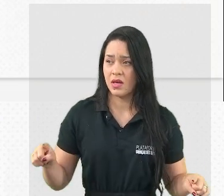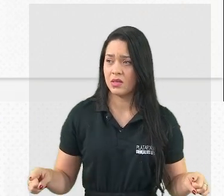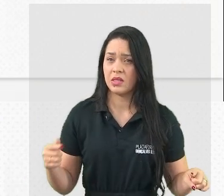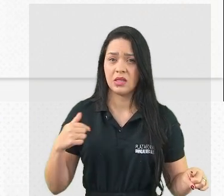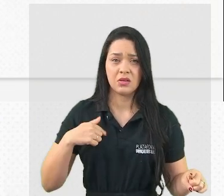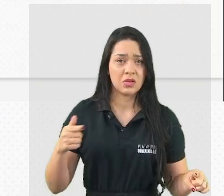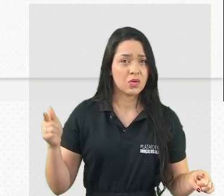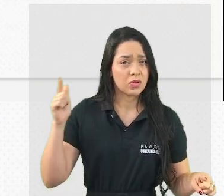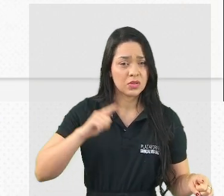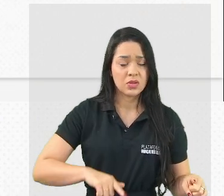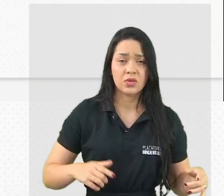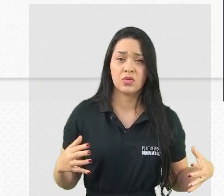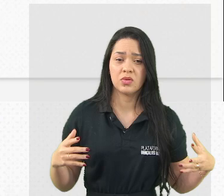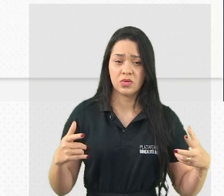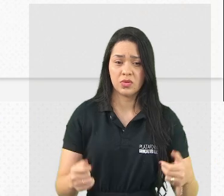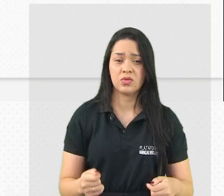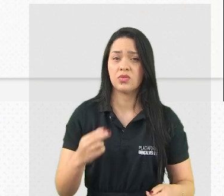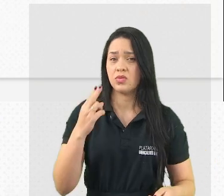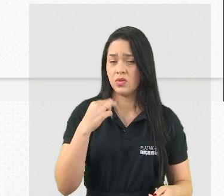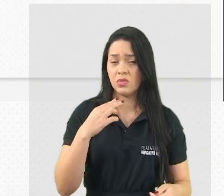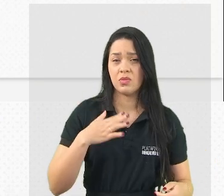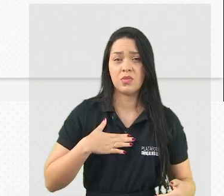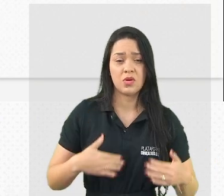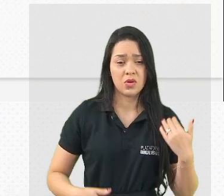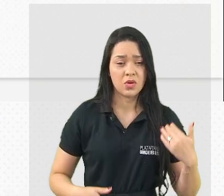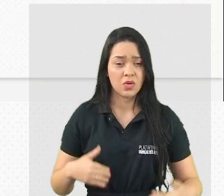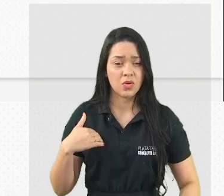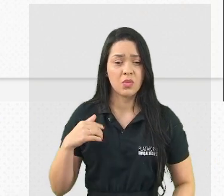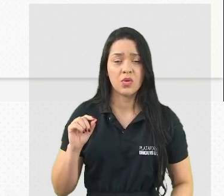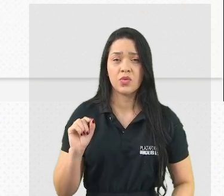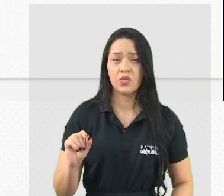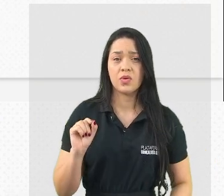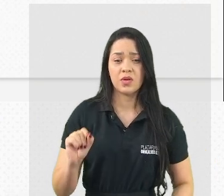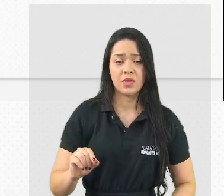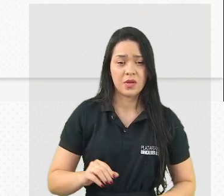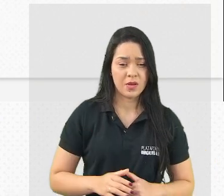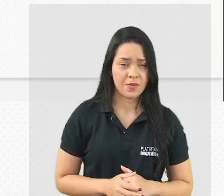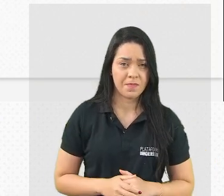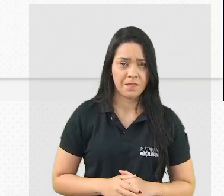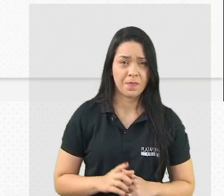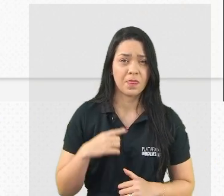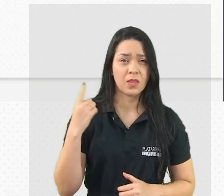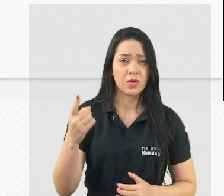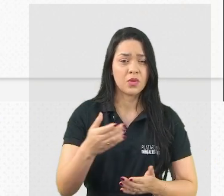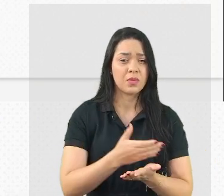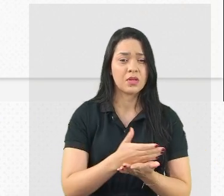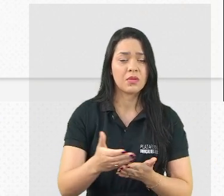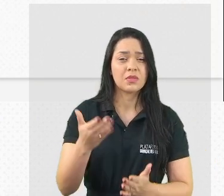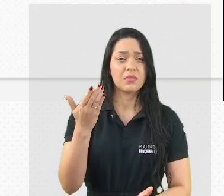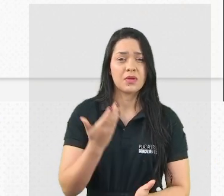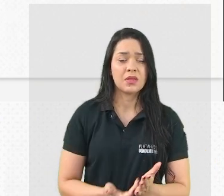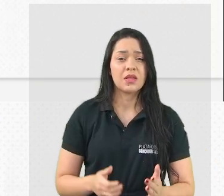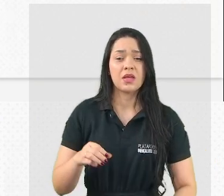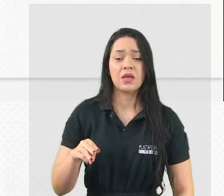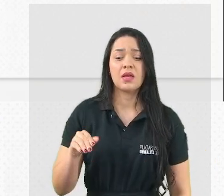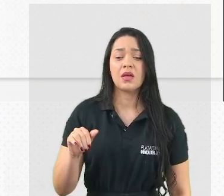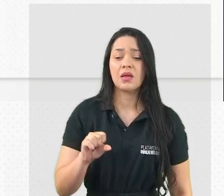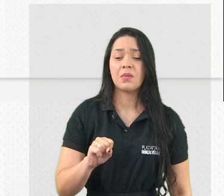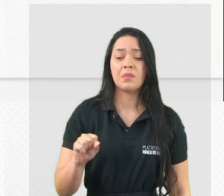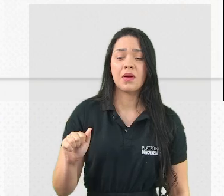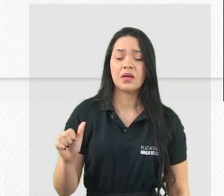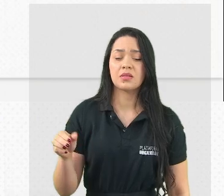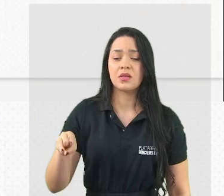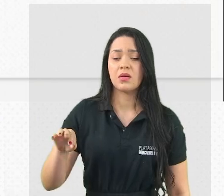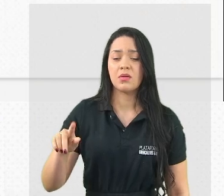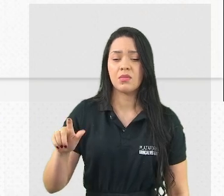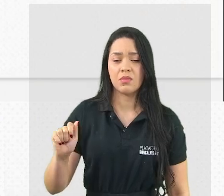consigo garantir todos os nutrientes para o meu corpo, eu vou entrar num quadro de quê? Que nós começamos a perder massa muscular.